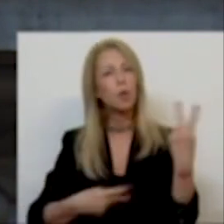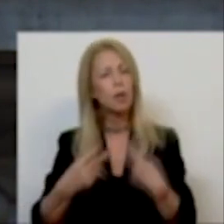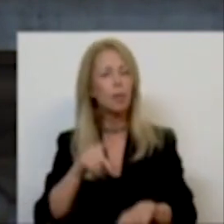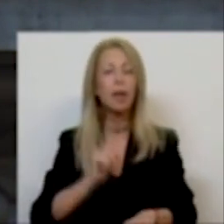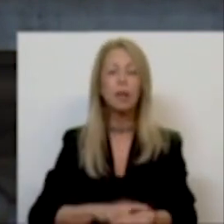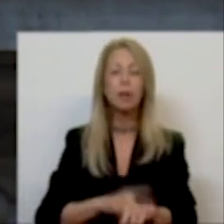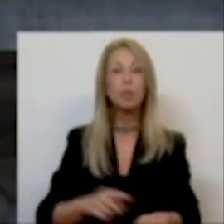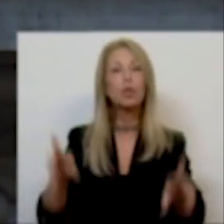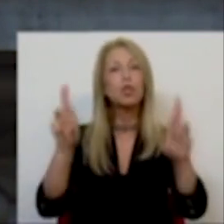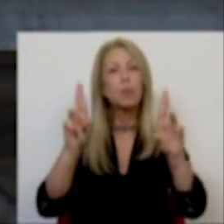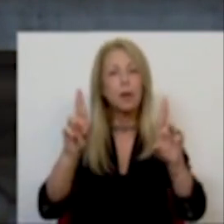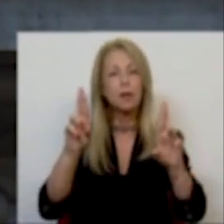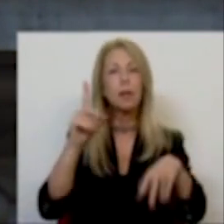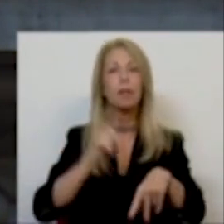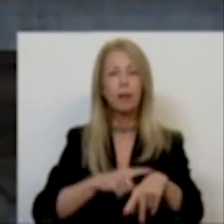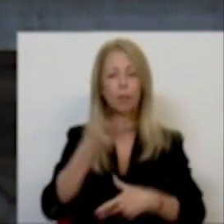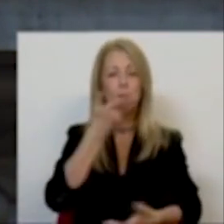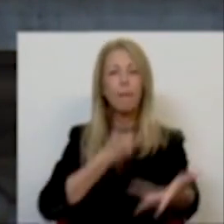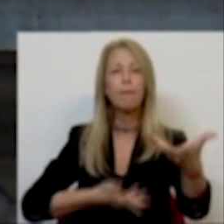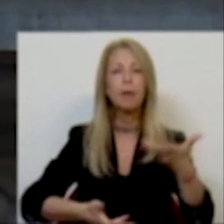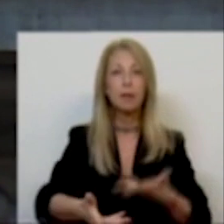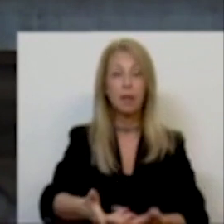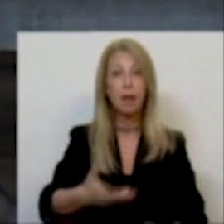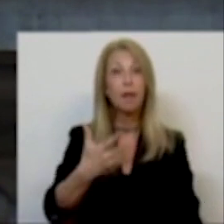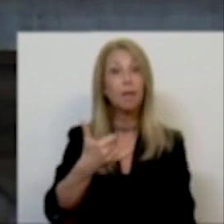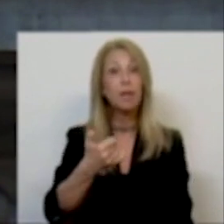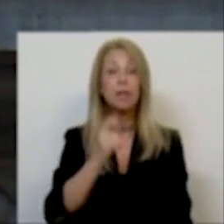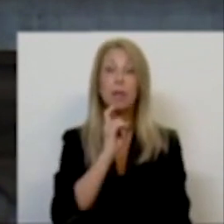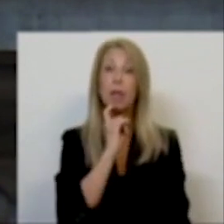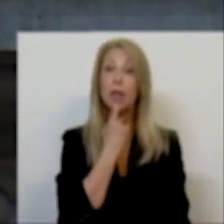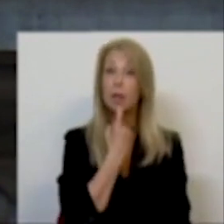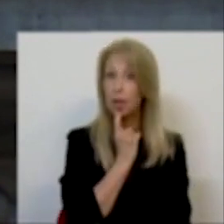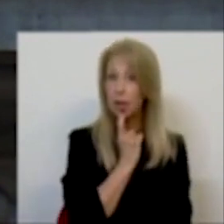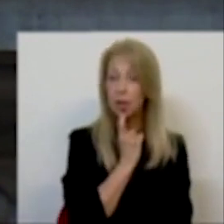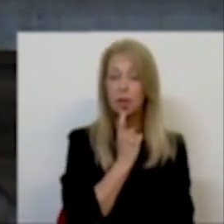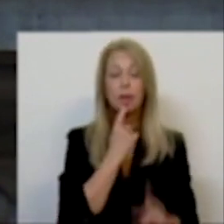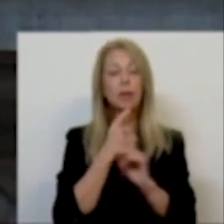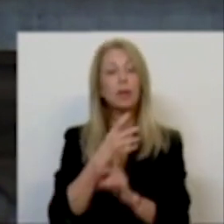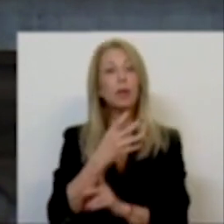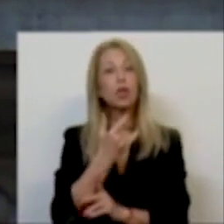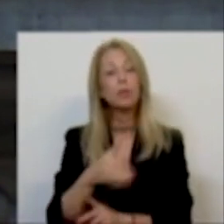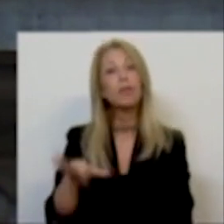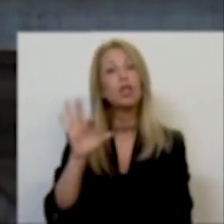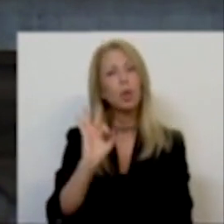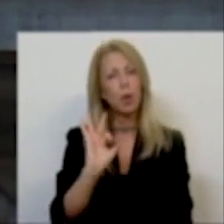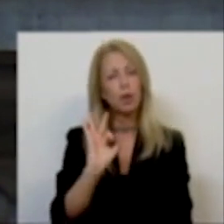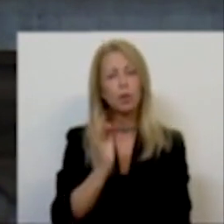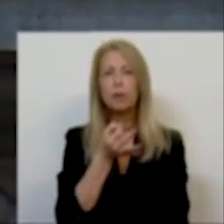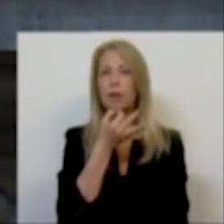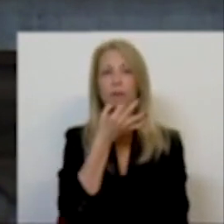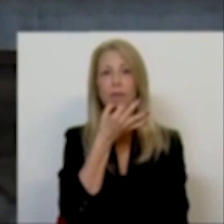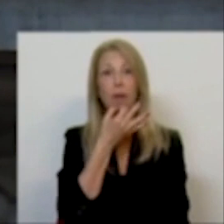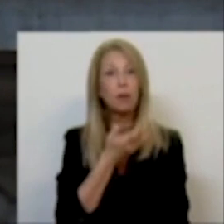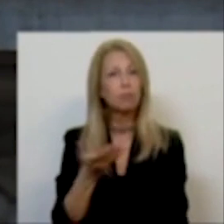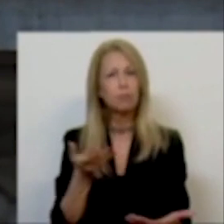de partilha. Em 25 de abril de 2024, se falará do